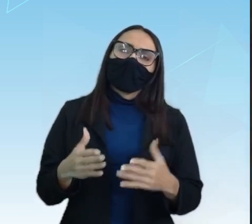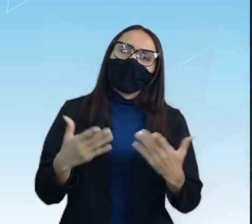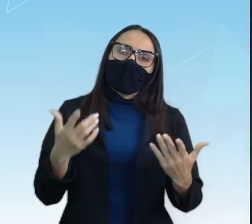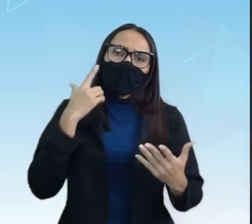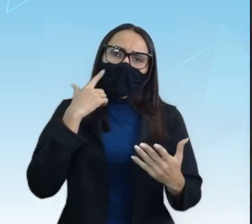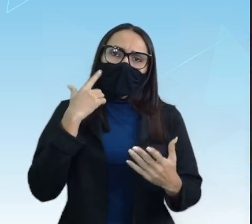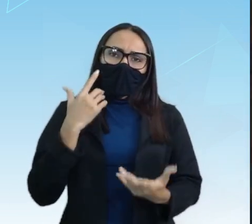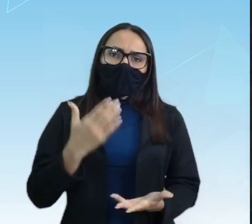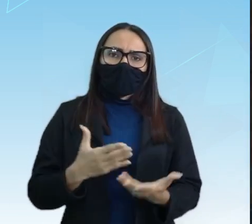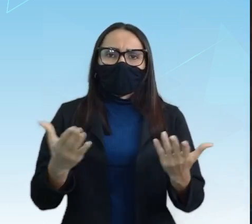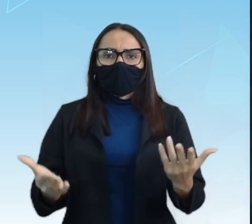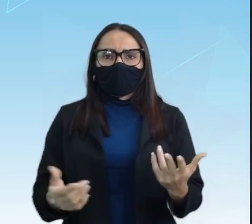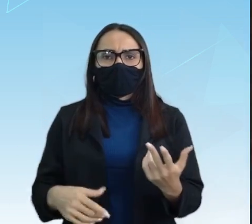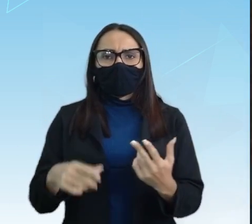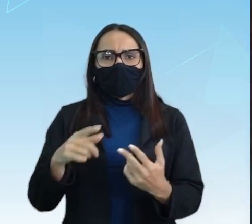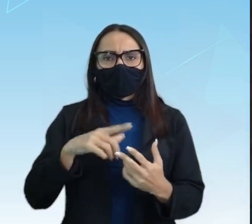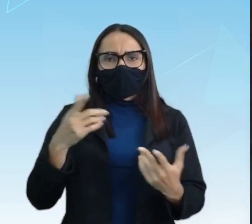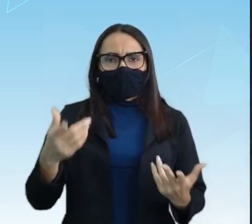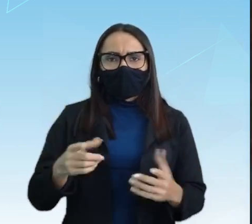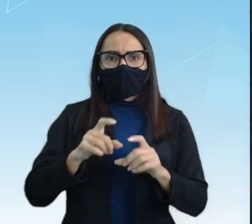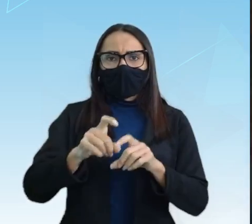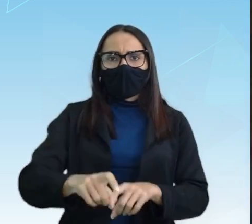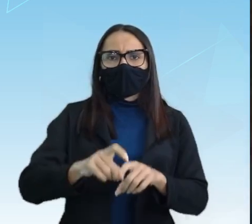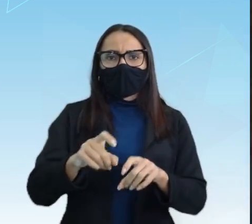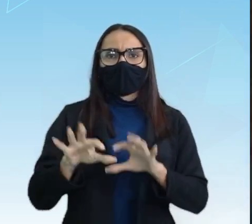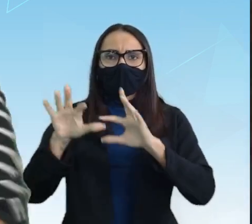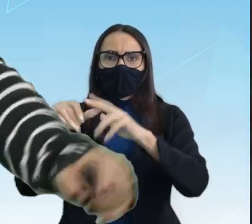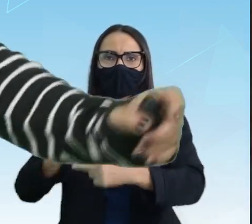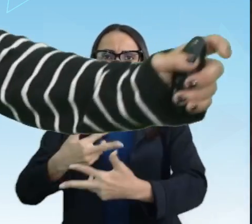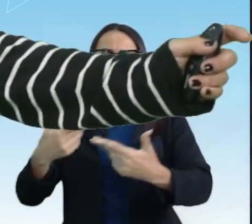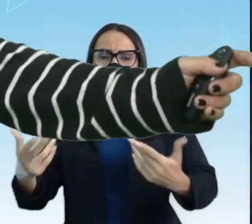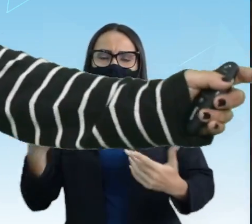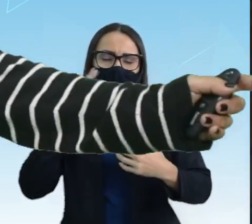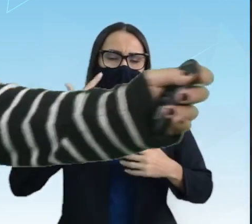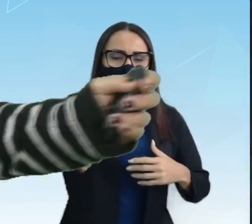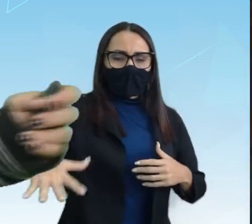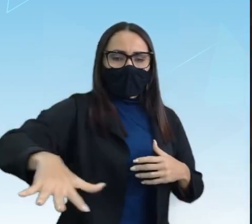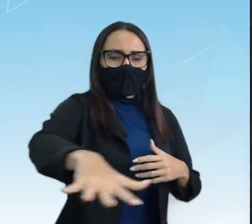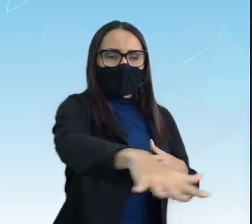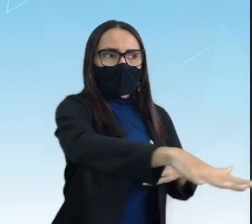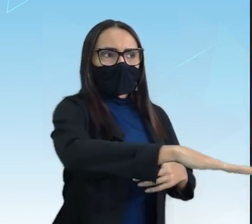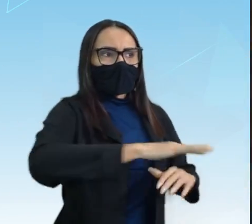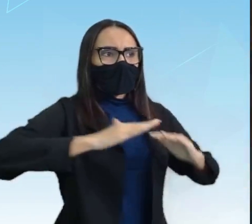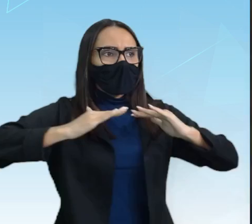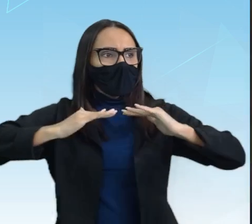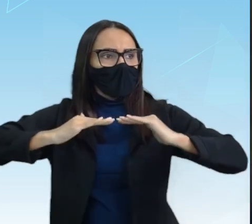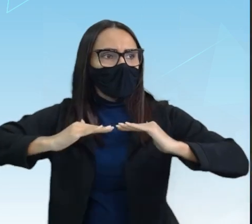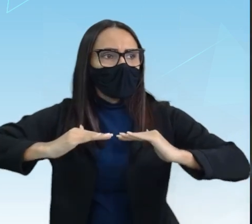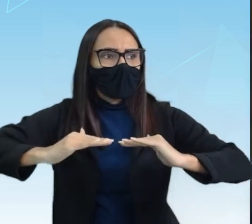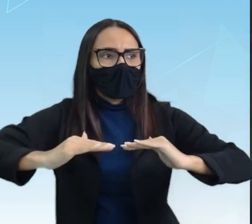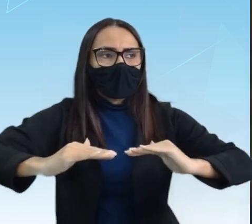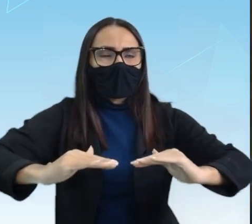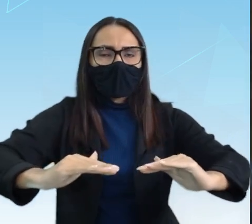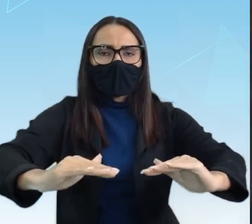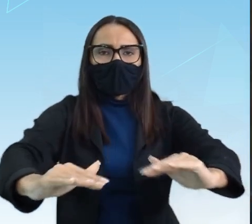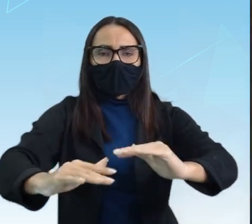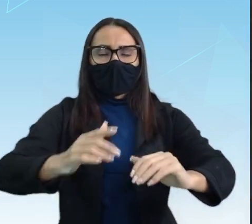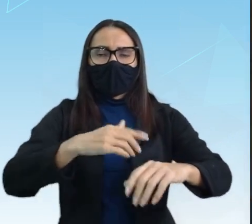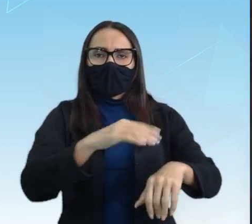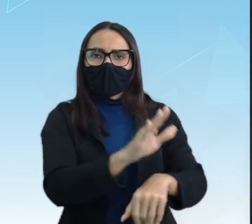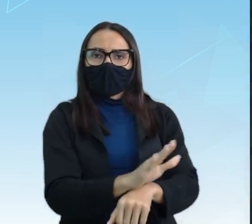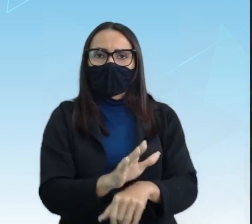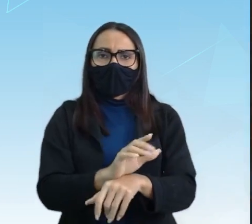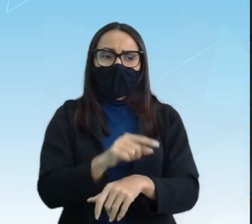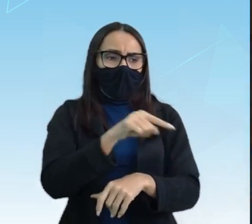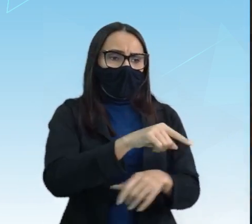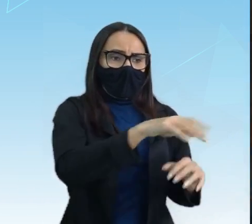a agropecuária tem que ser no espaço rural, que é um espaço grande, campos, tá? Urbano não. Urbano é onde